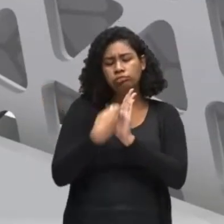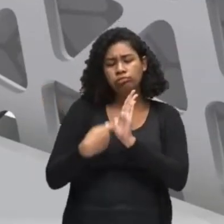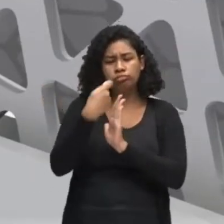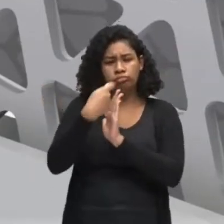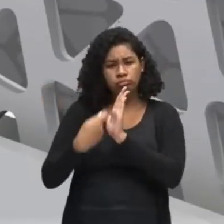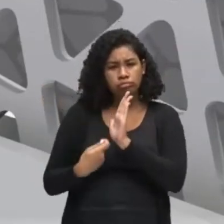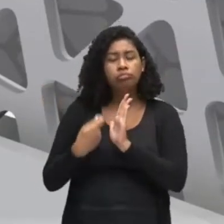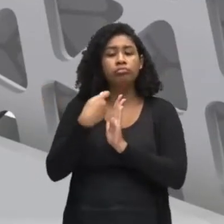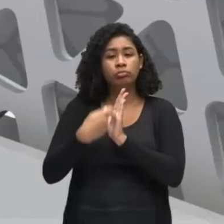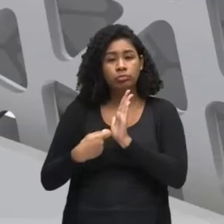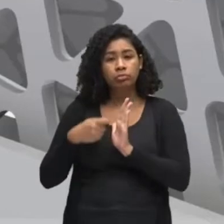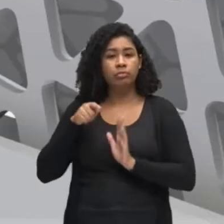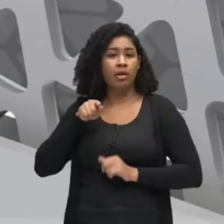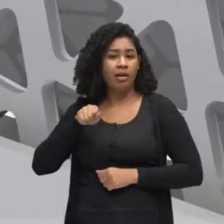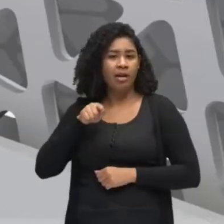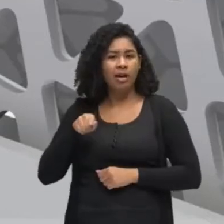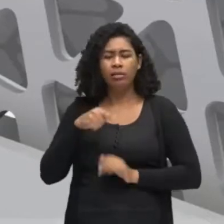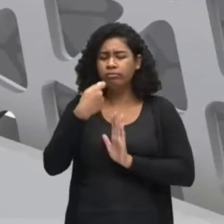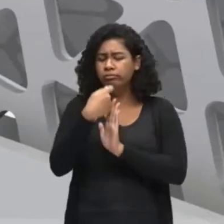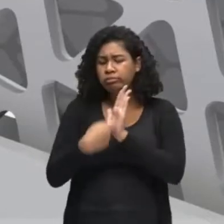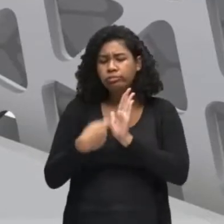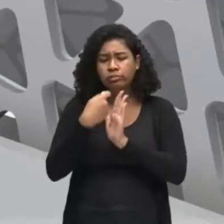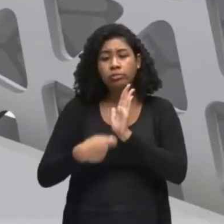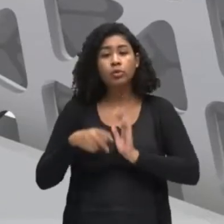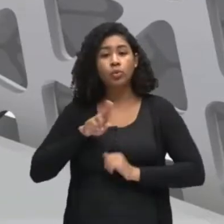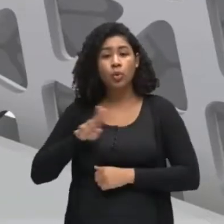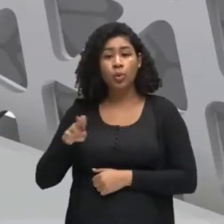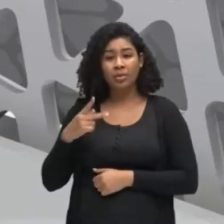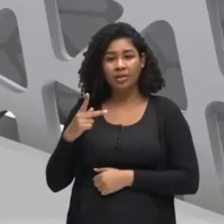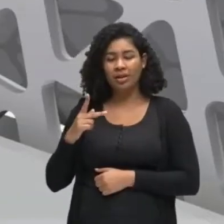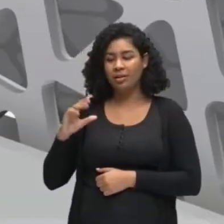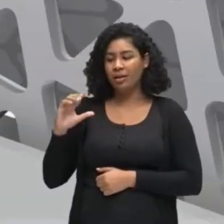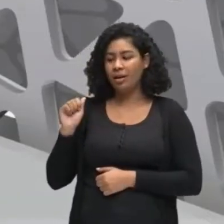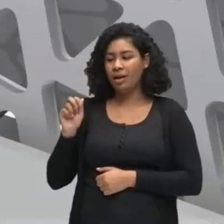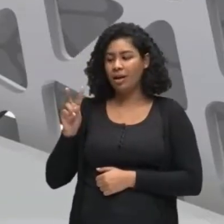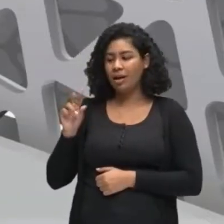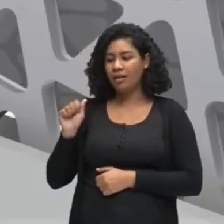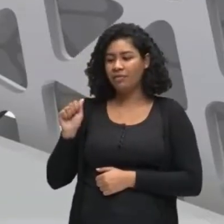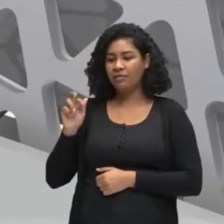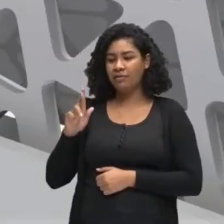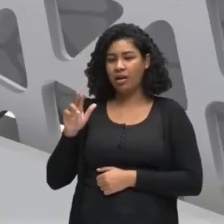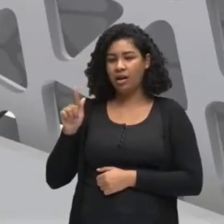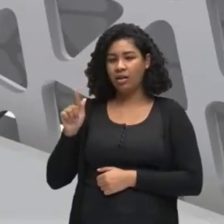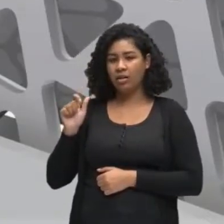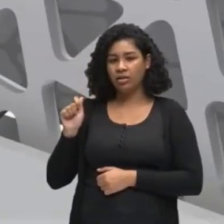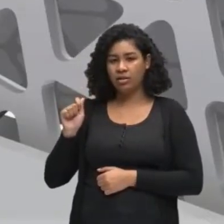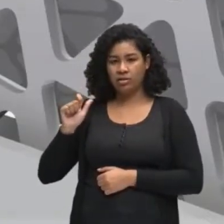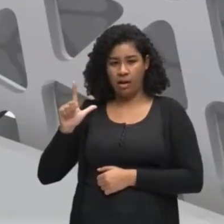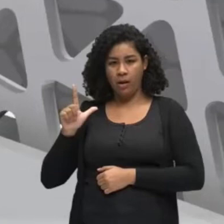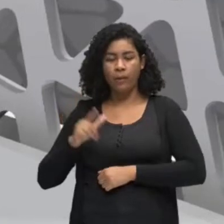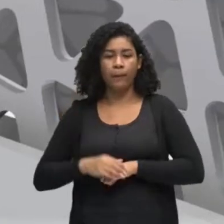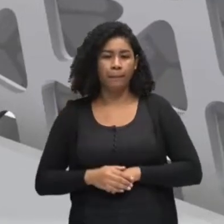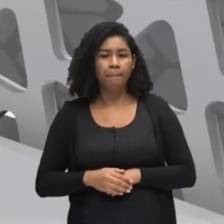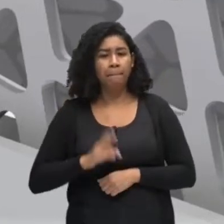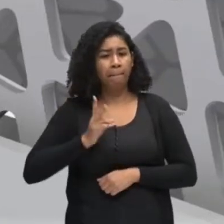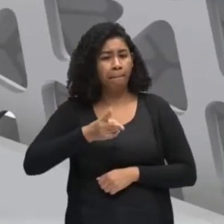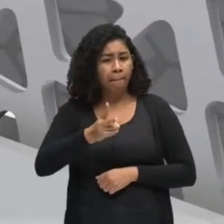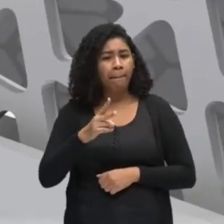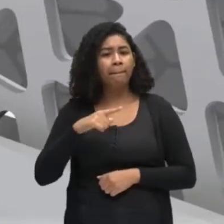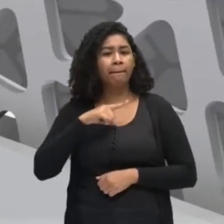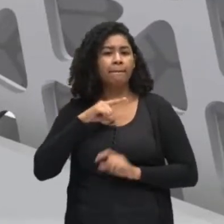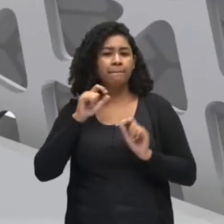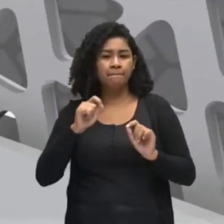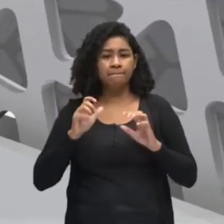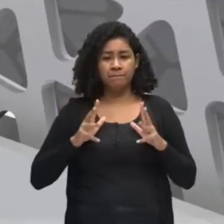Então, ele vai fazer toda a crônica. Inclusive, hoje nós sabemos que há relatos de que os marinheiros que estavam com eles